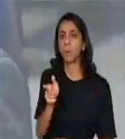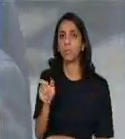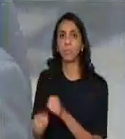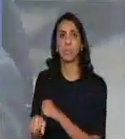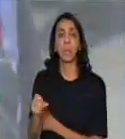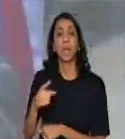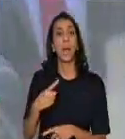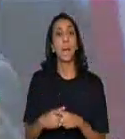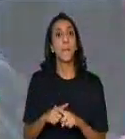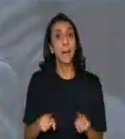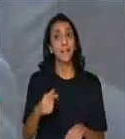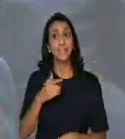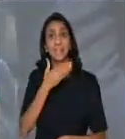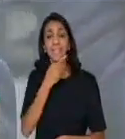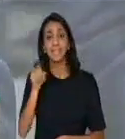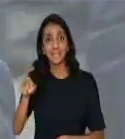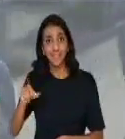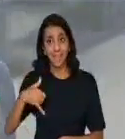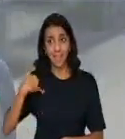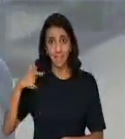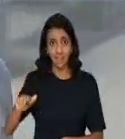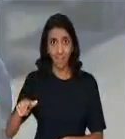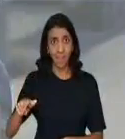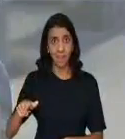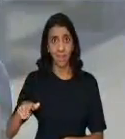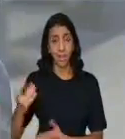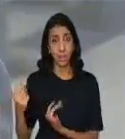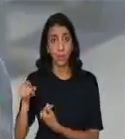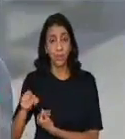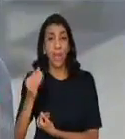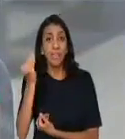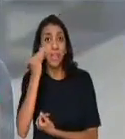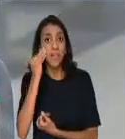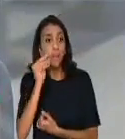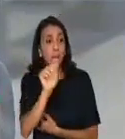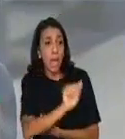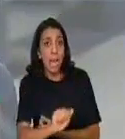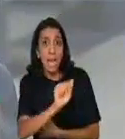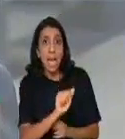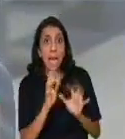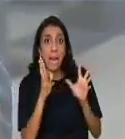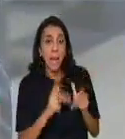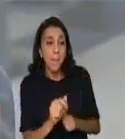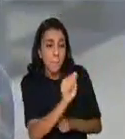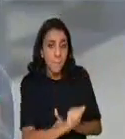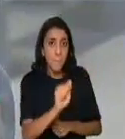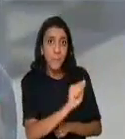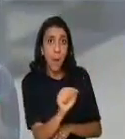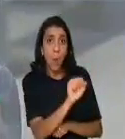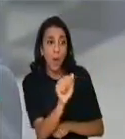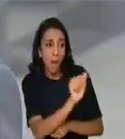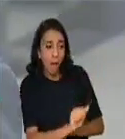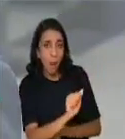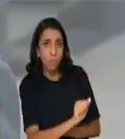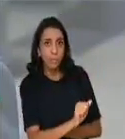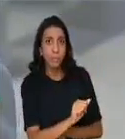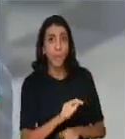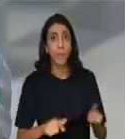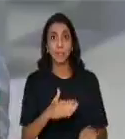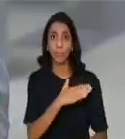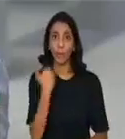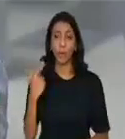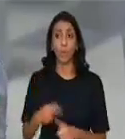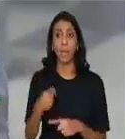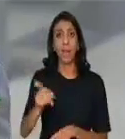limpar com flanelinha o vidro do carro do policial. Infelizmente, morreu por falta de assistência de saúde